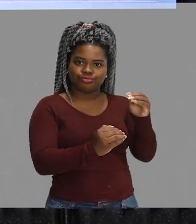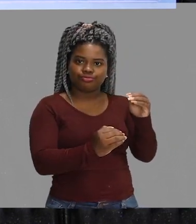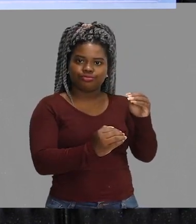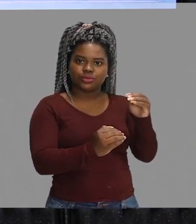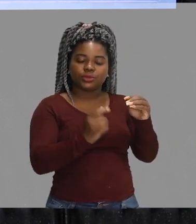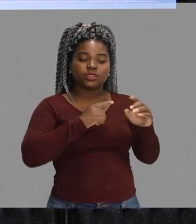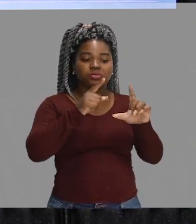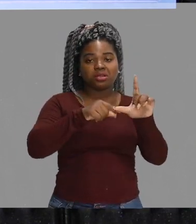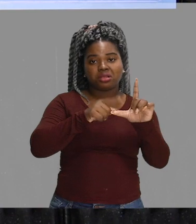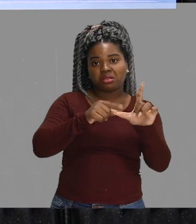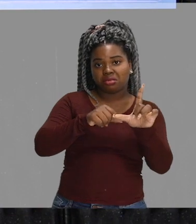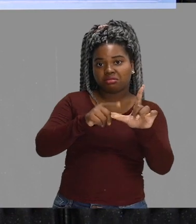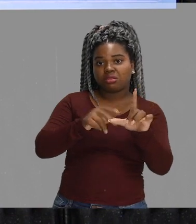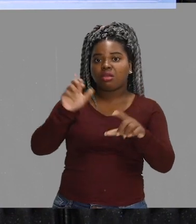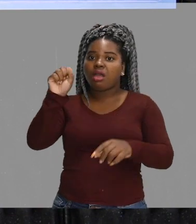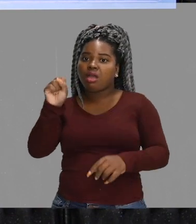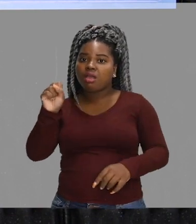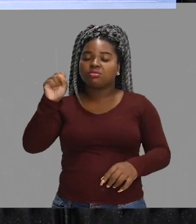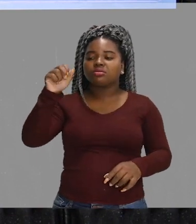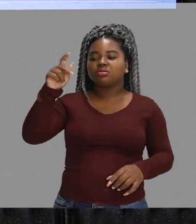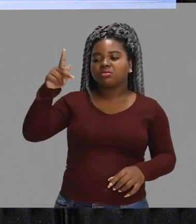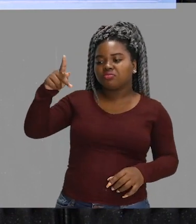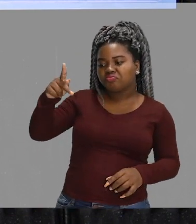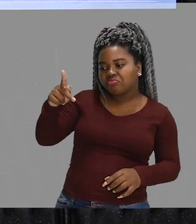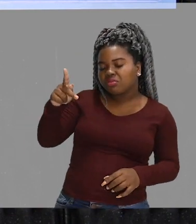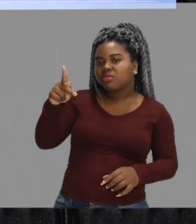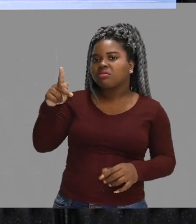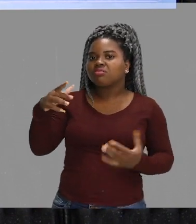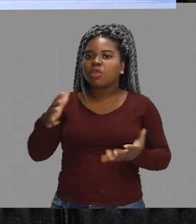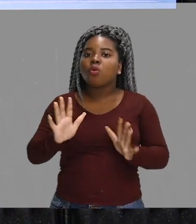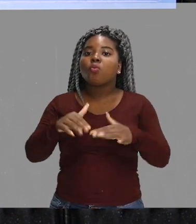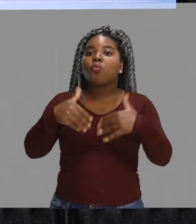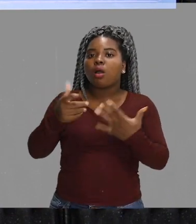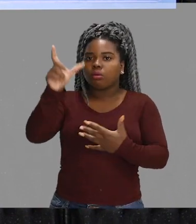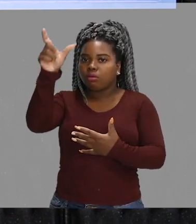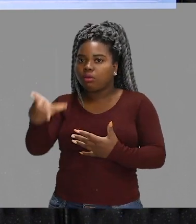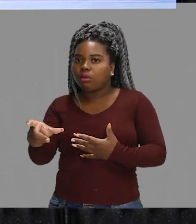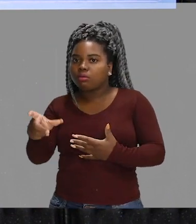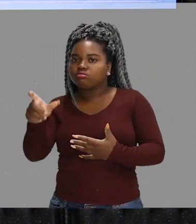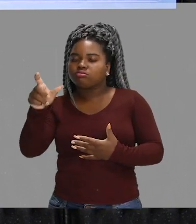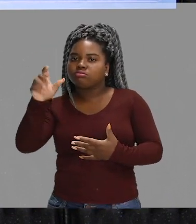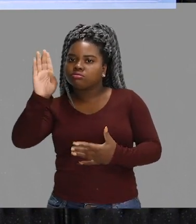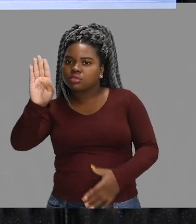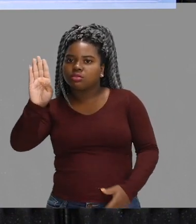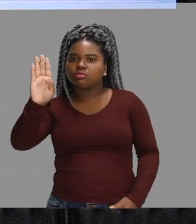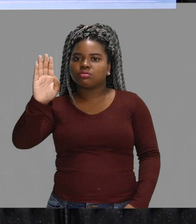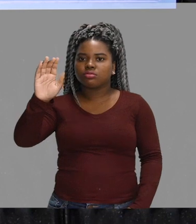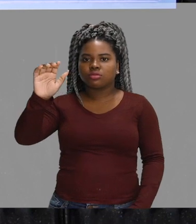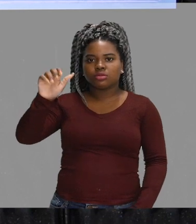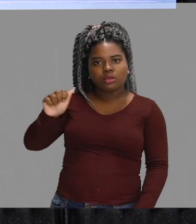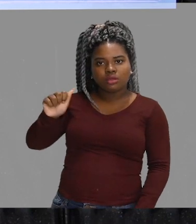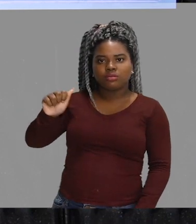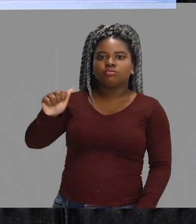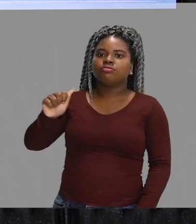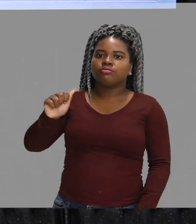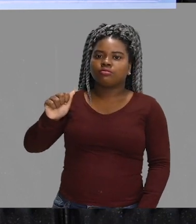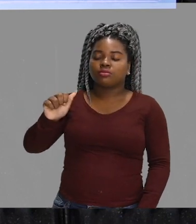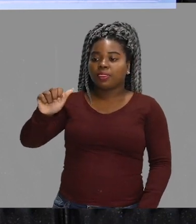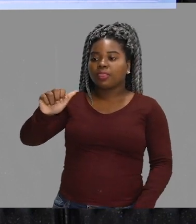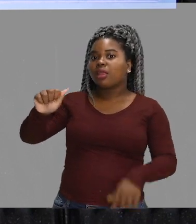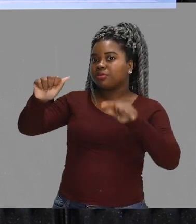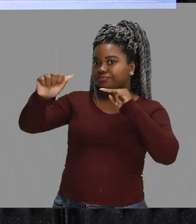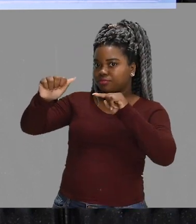características ora dos metais, ora dos ametais. E, por fim, os gases nobres. Né? Eles apresentam